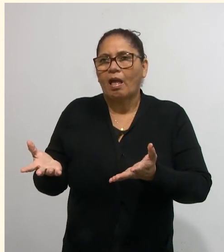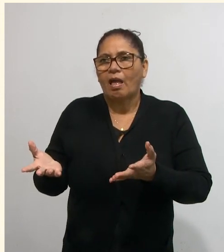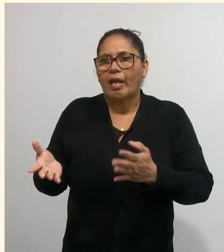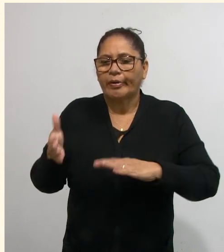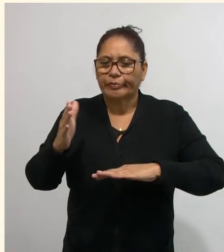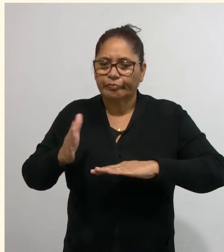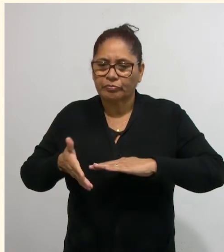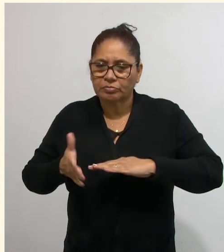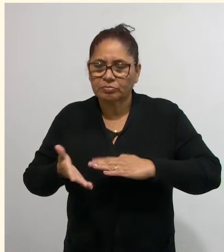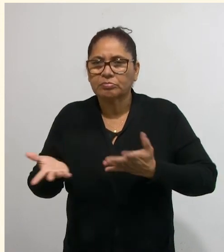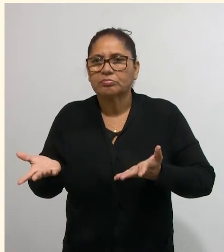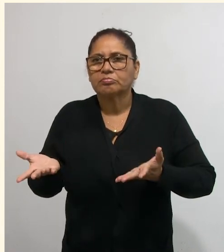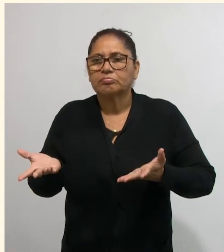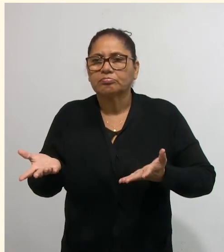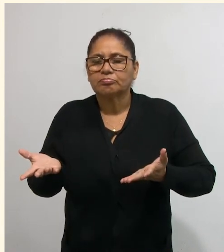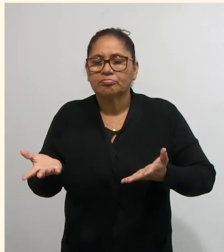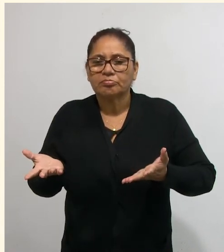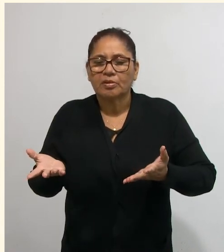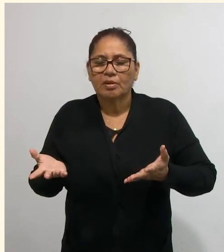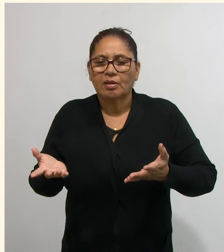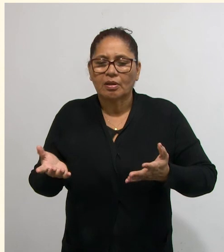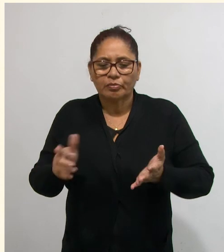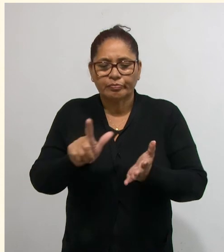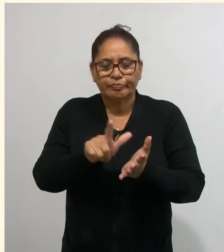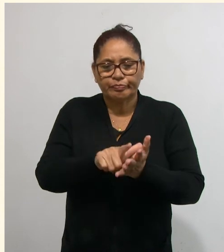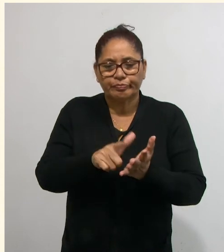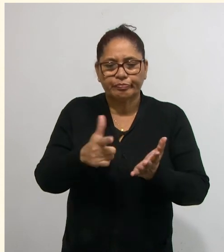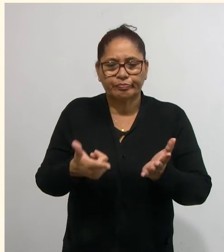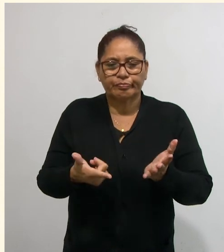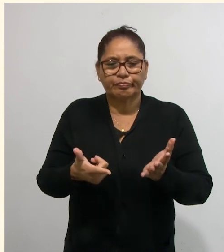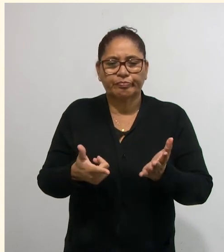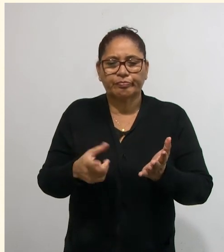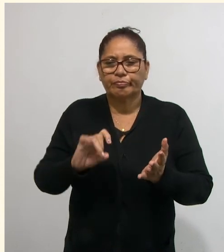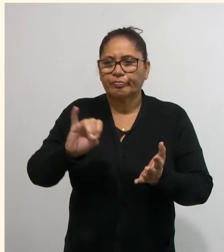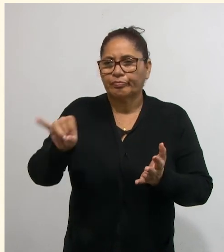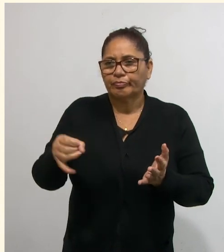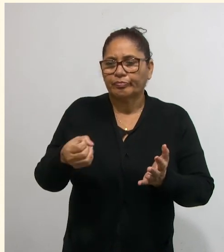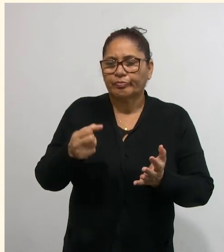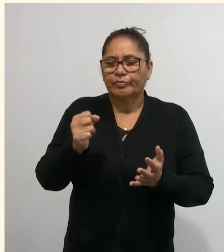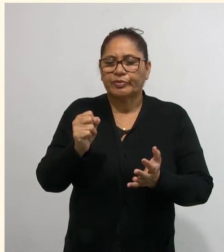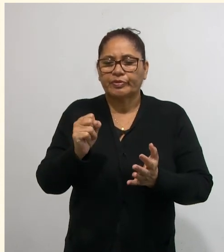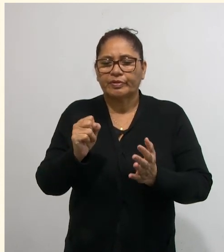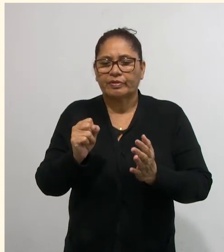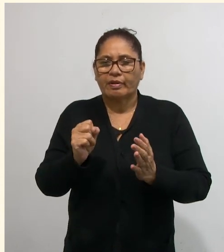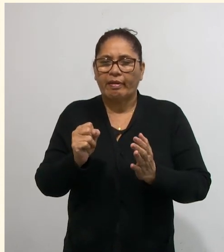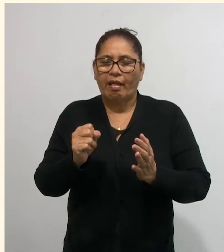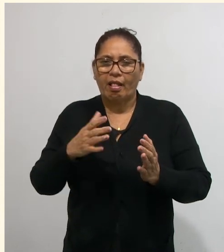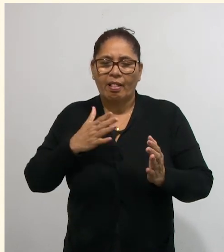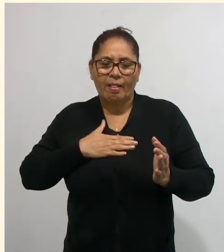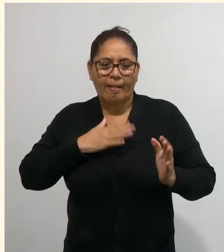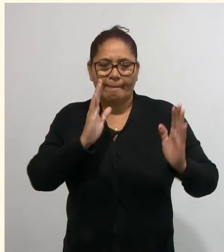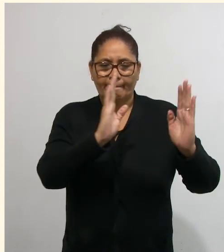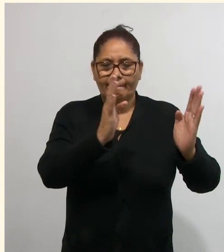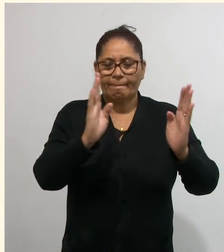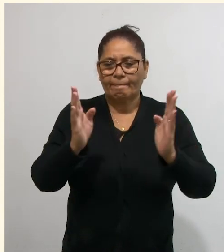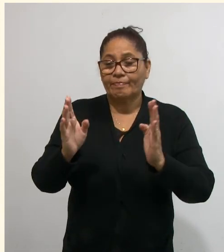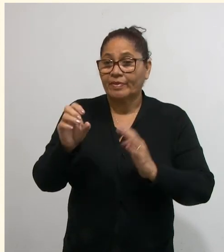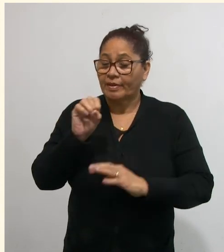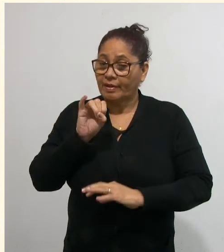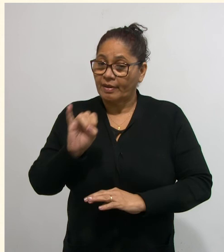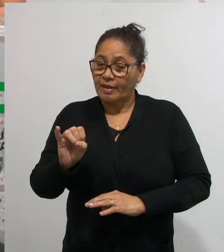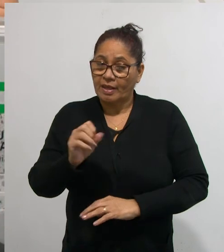clássico ao contemporâneo, e o livro Didática de José Carlos Libânio, que está disponível na minha